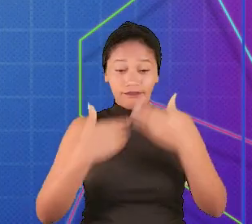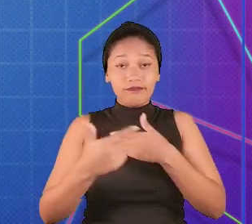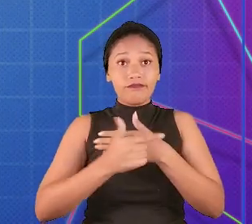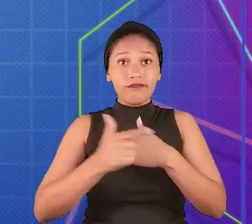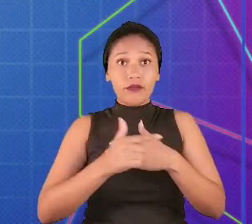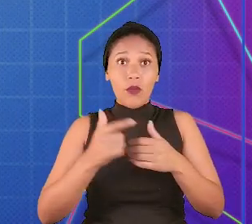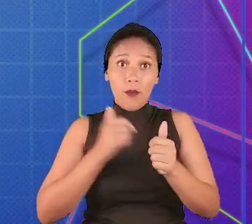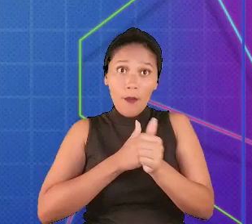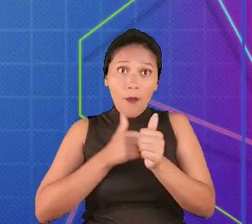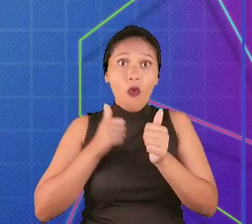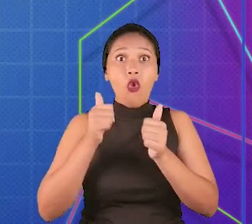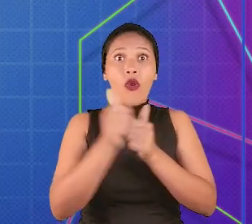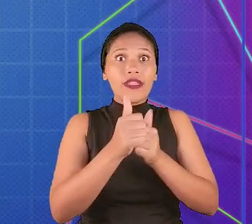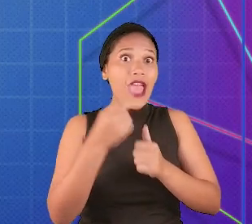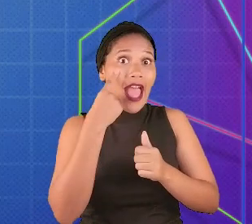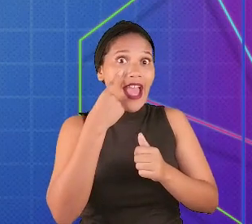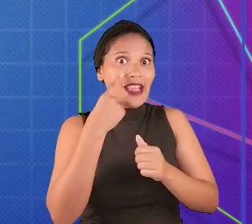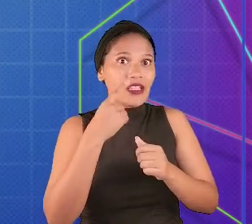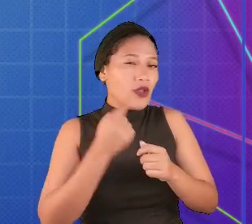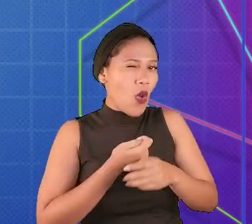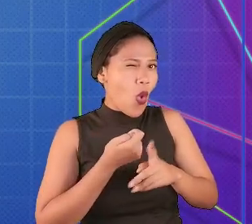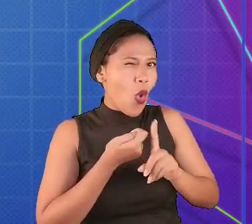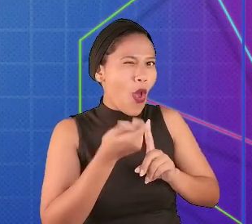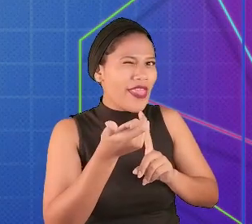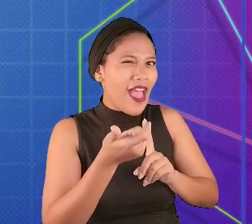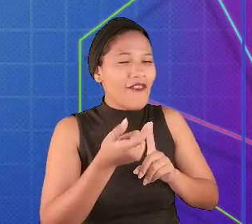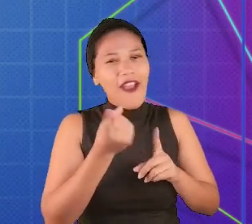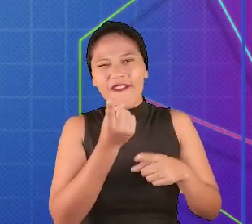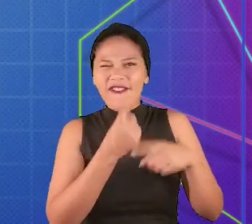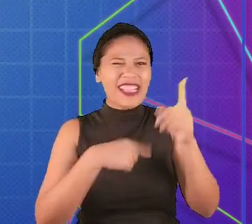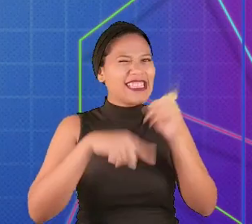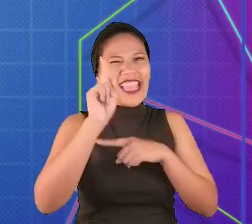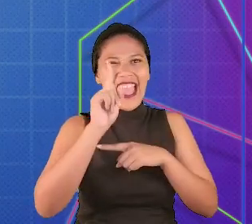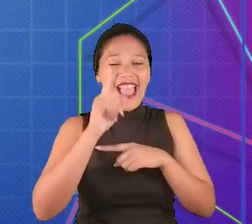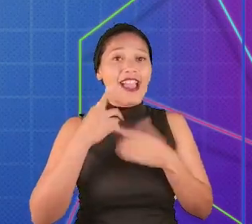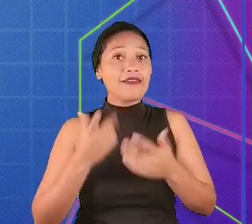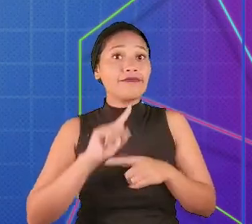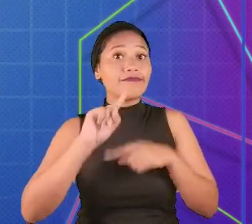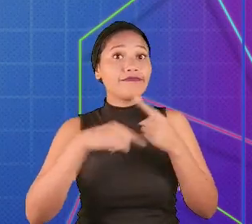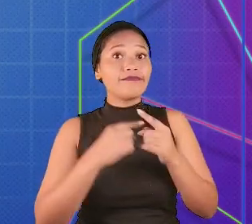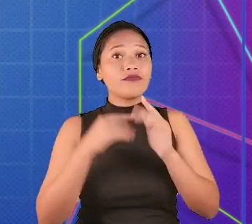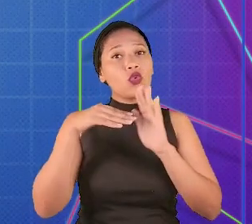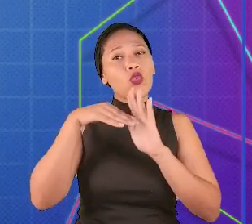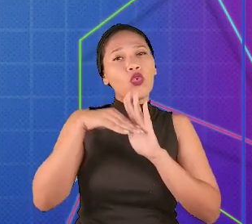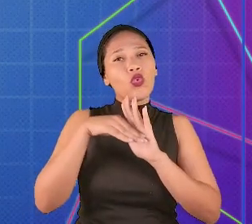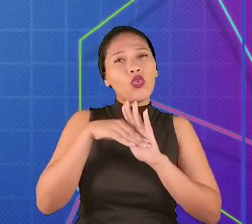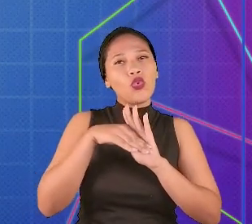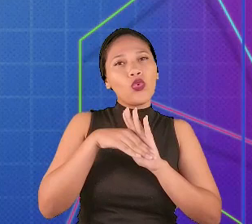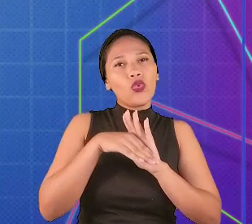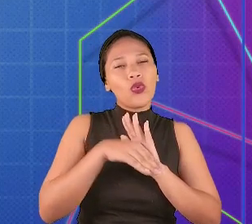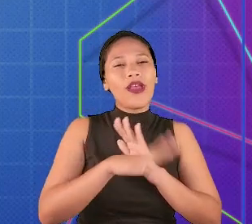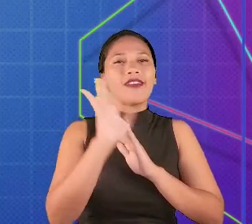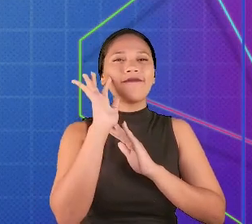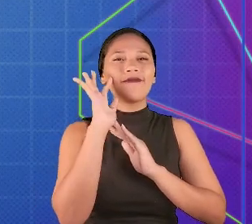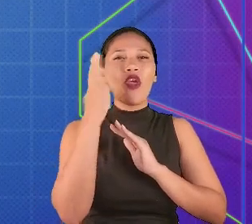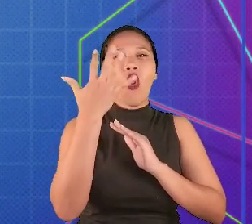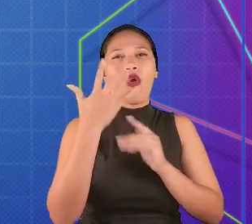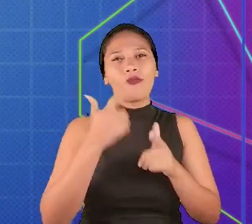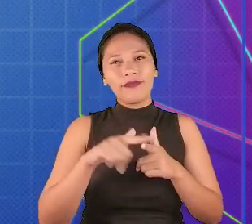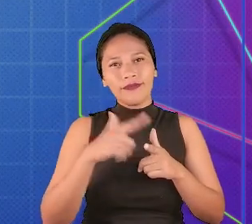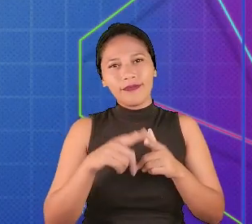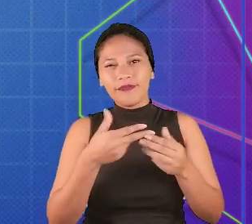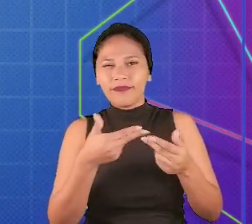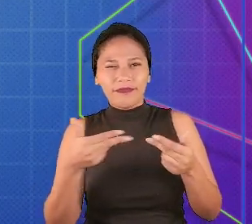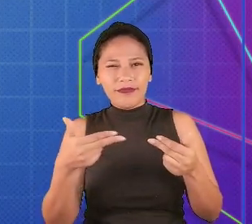protagonista vai enfrentar o vilão e, atenção pessoal, spoiler, vencer. Depois disso, a tensão vai diminuindo até a resolução da